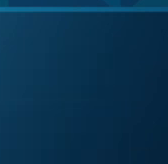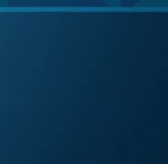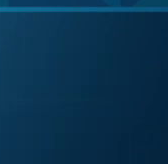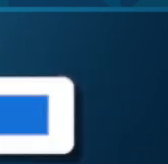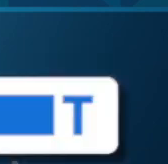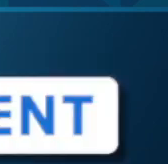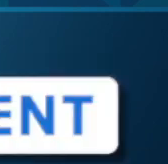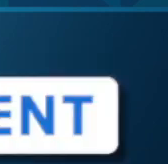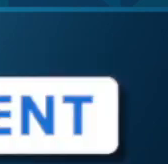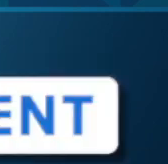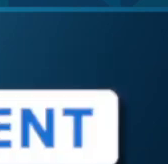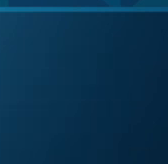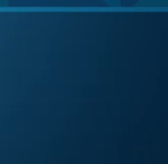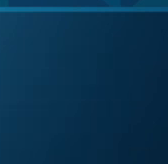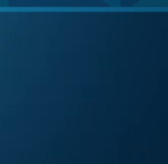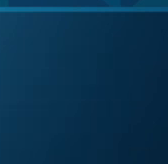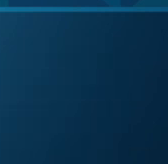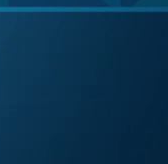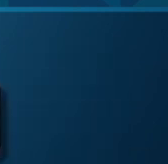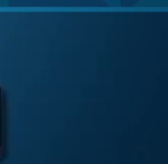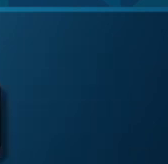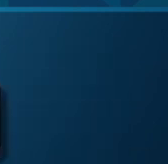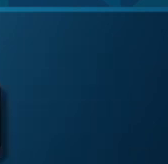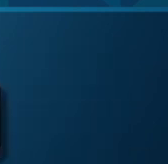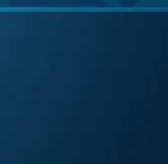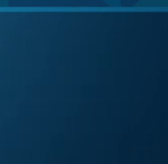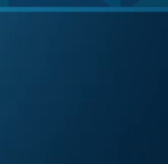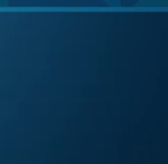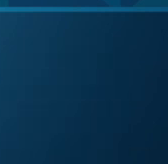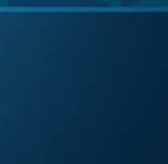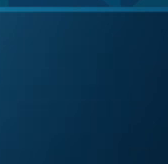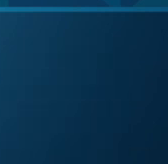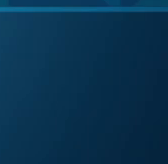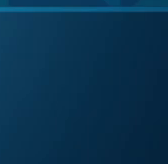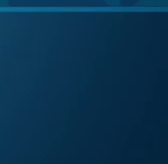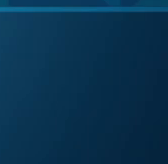notificação. Fo comentário no fahetutang ba media social siraselak.